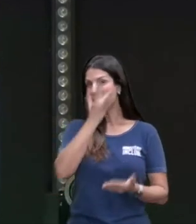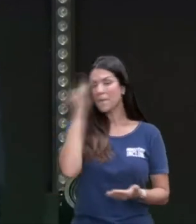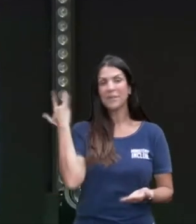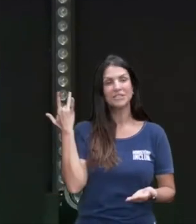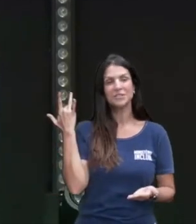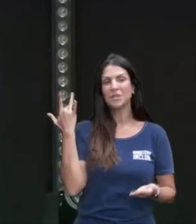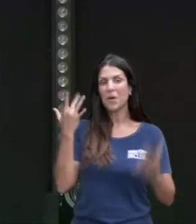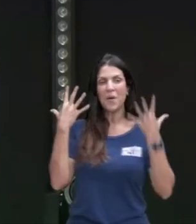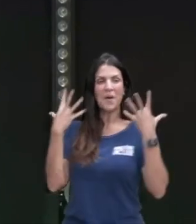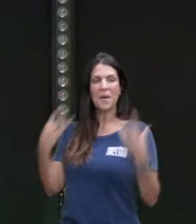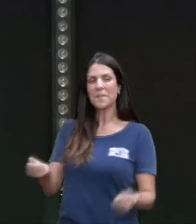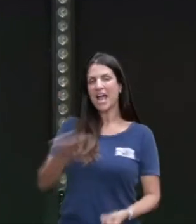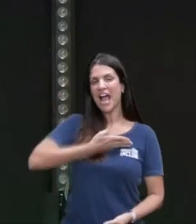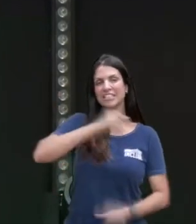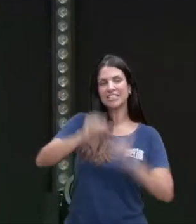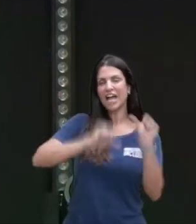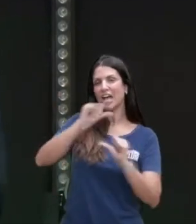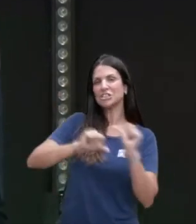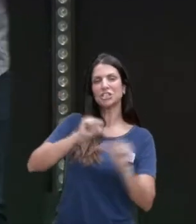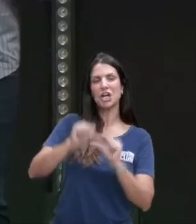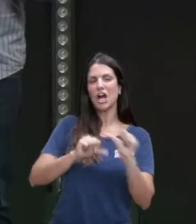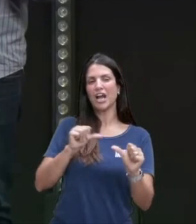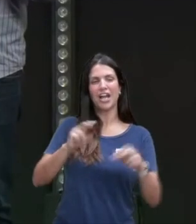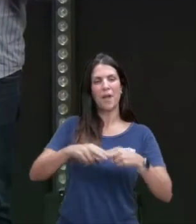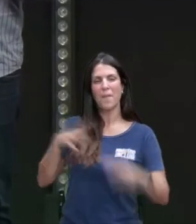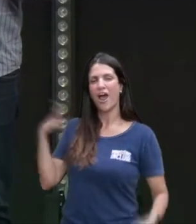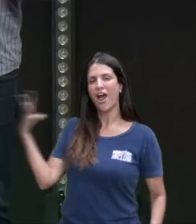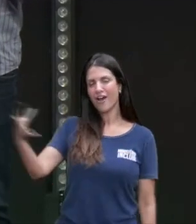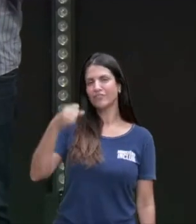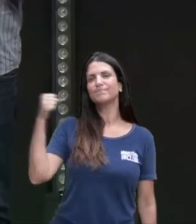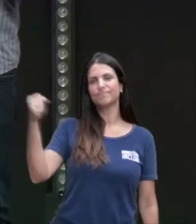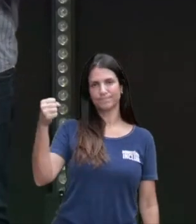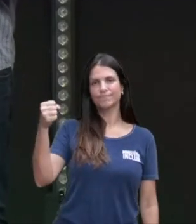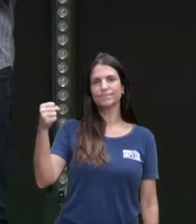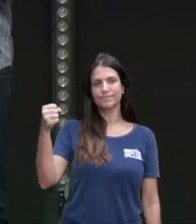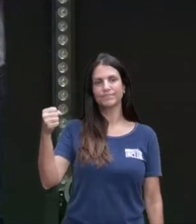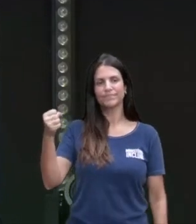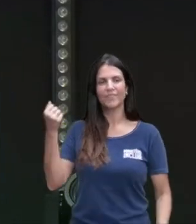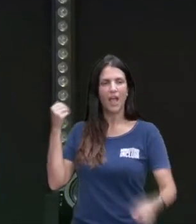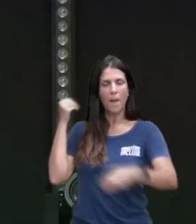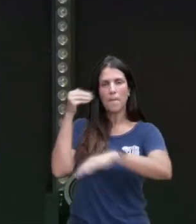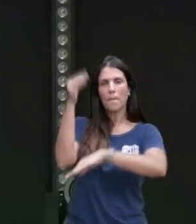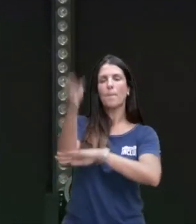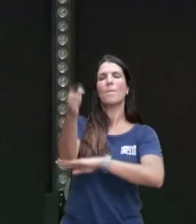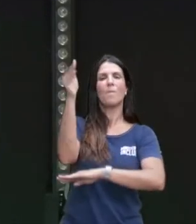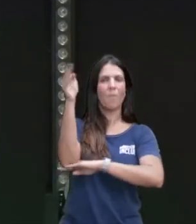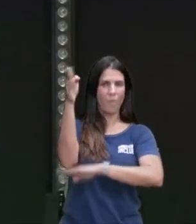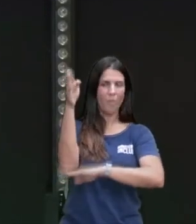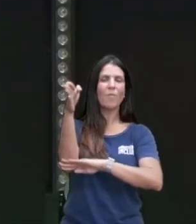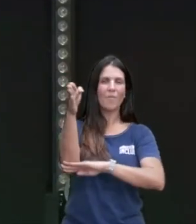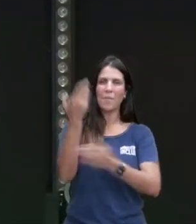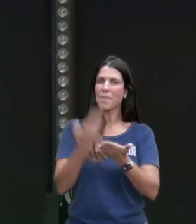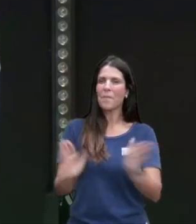por uma por uma noite de motel por uma é a por uma oportunidade financeira